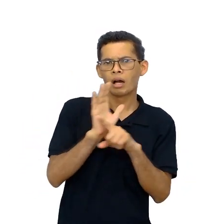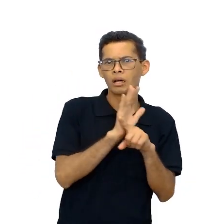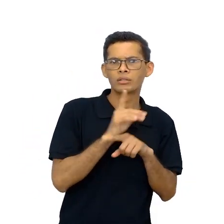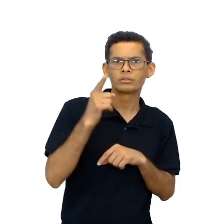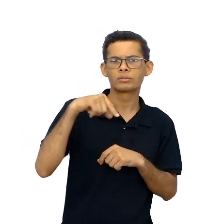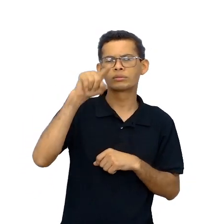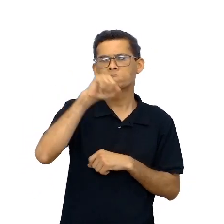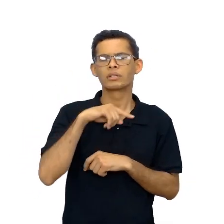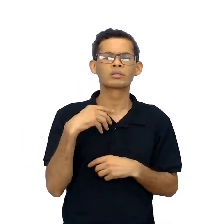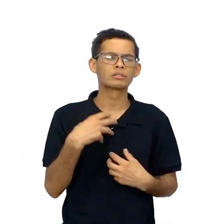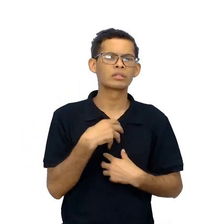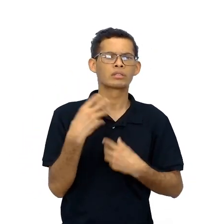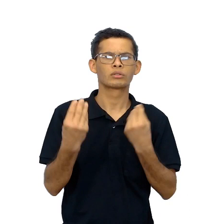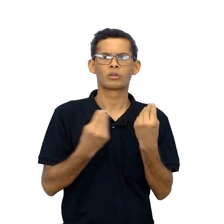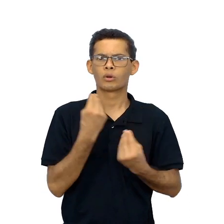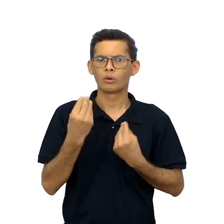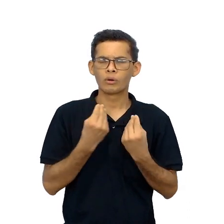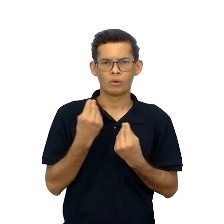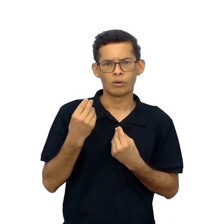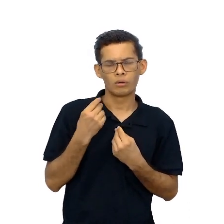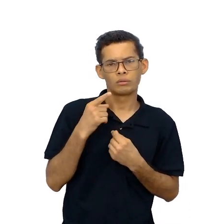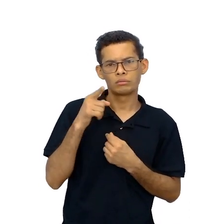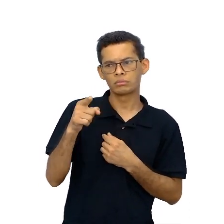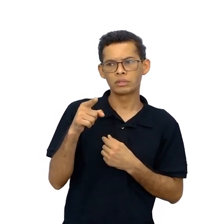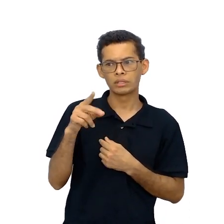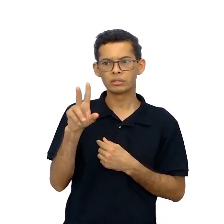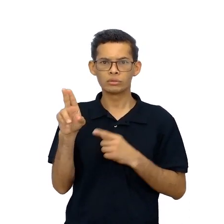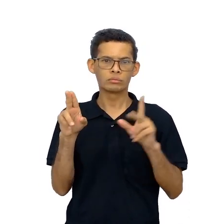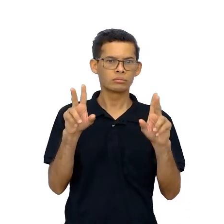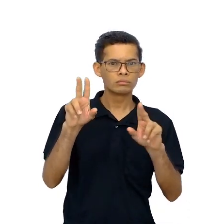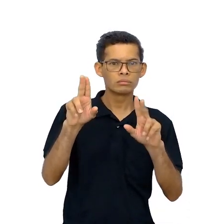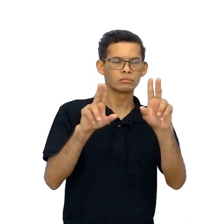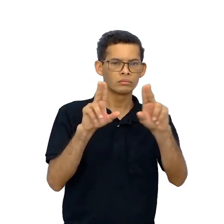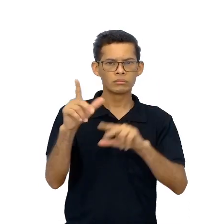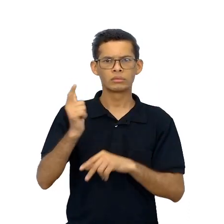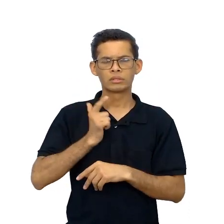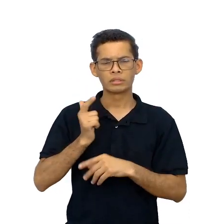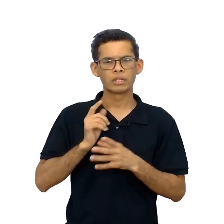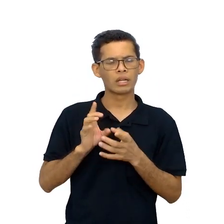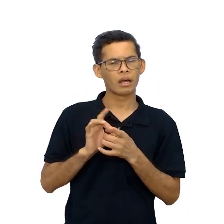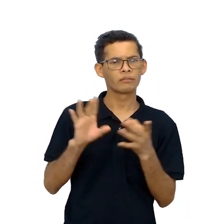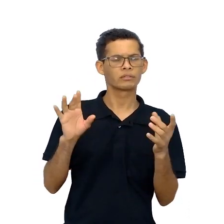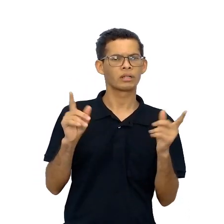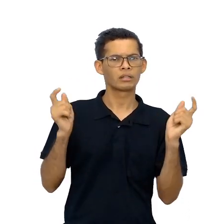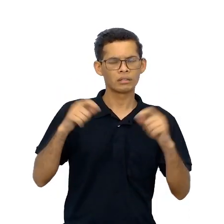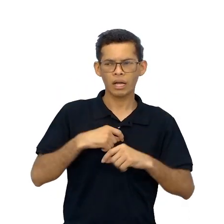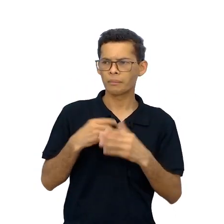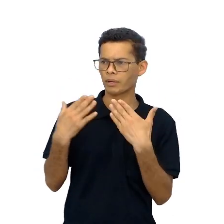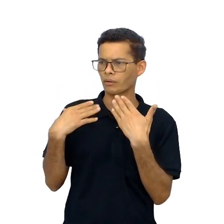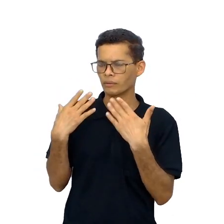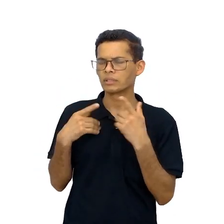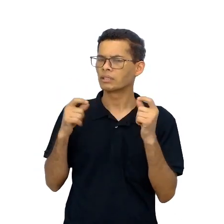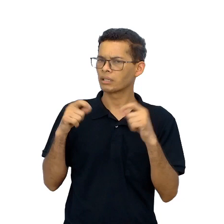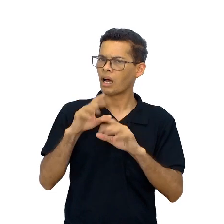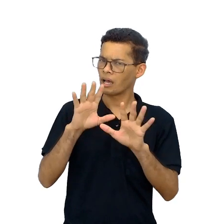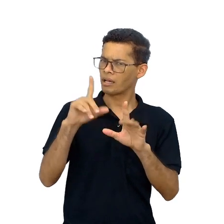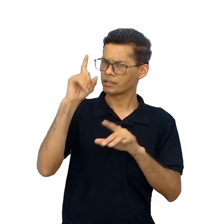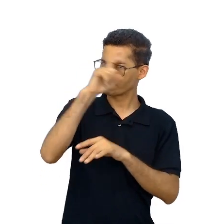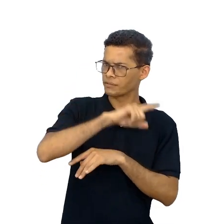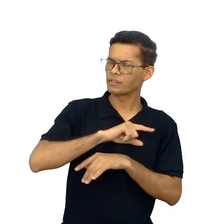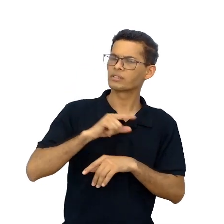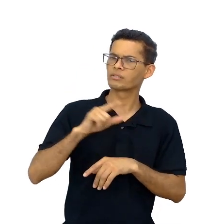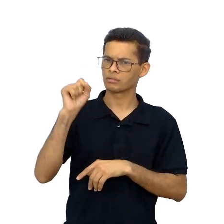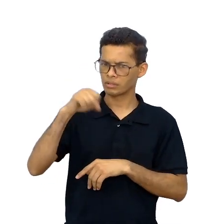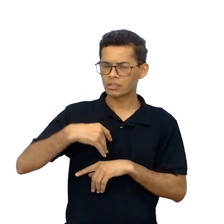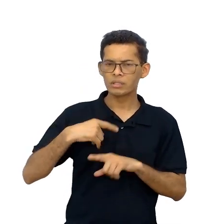eles estão com os pares, eles se sentem mais à vontade de conversar. É difícil? É. A gente já veio falando